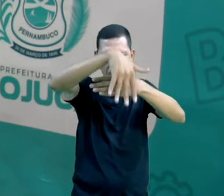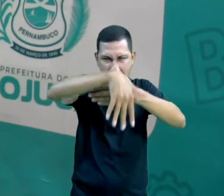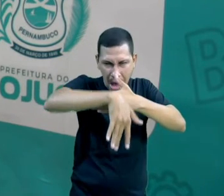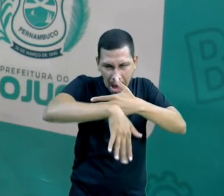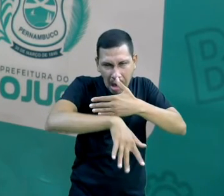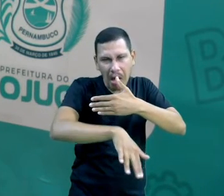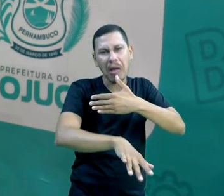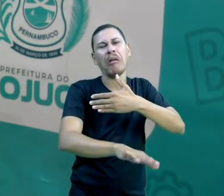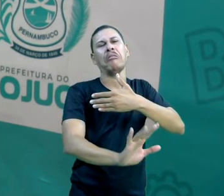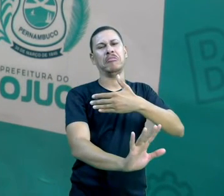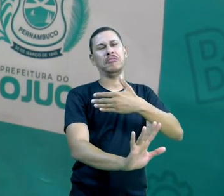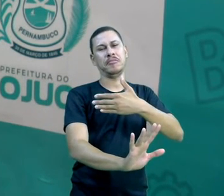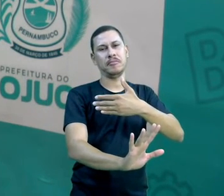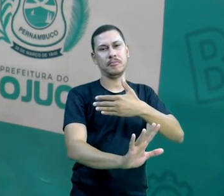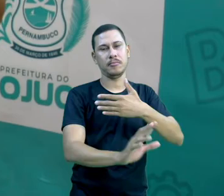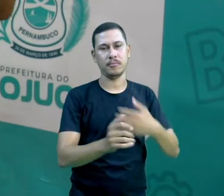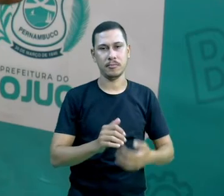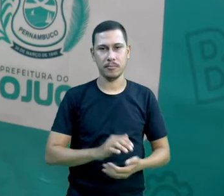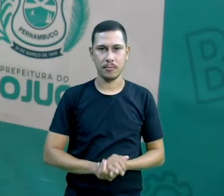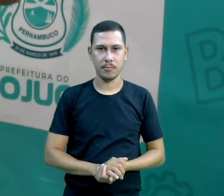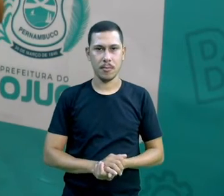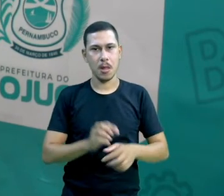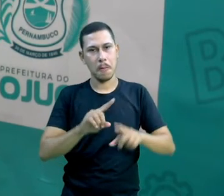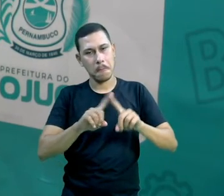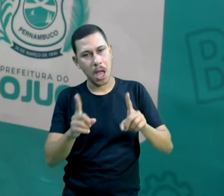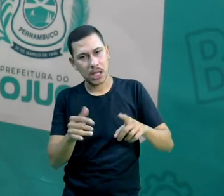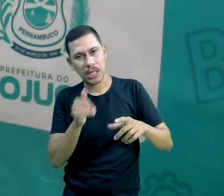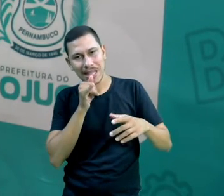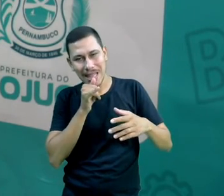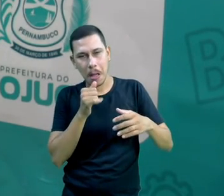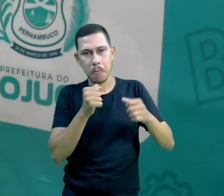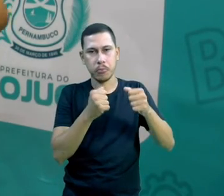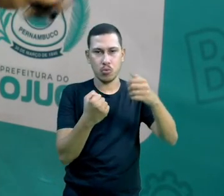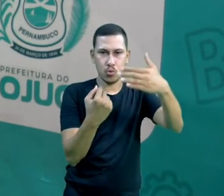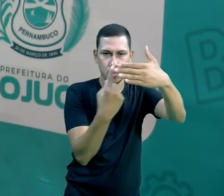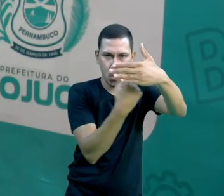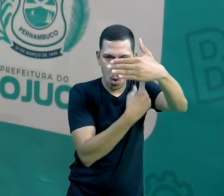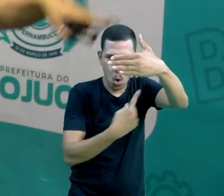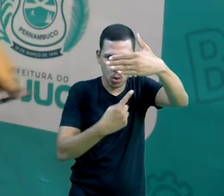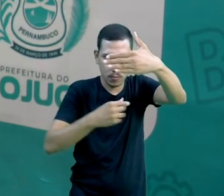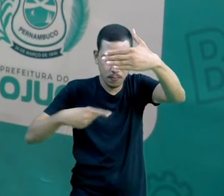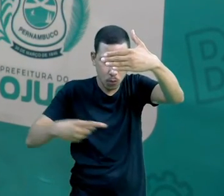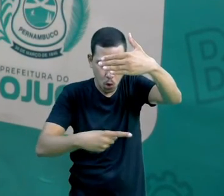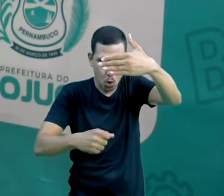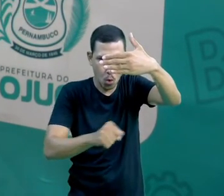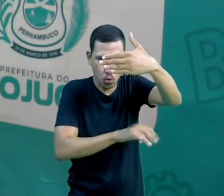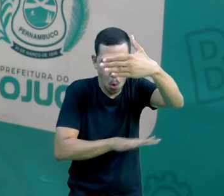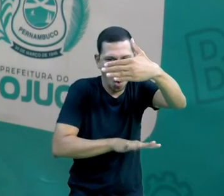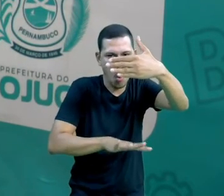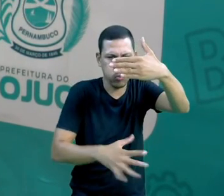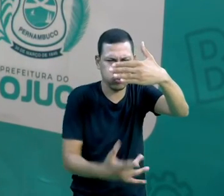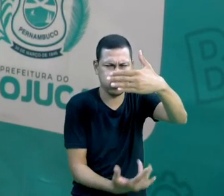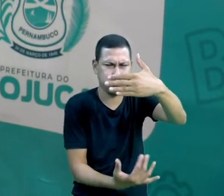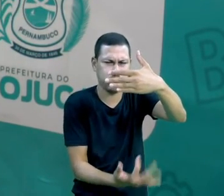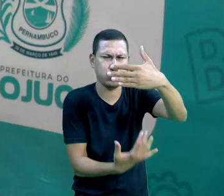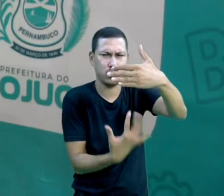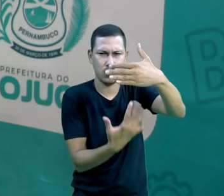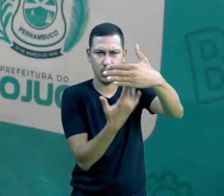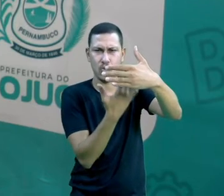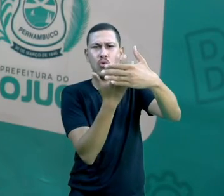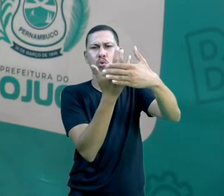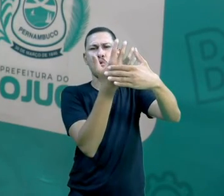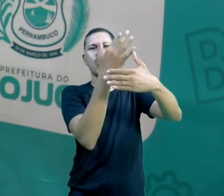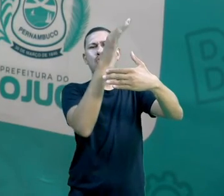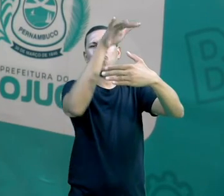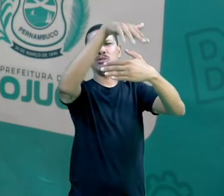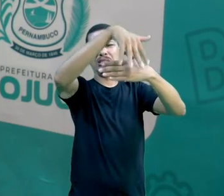magma suba. Mas se por um acaso houver uma separação muito grande, uma volta, o que é que vai acontecer?